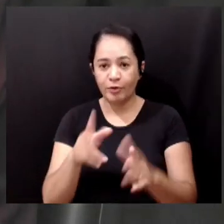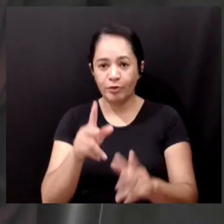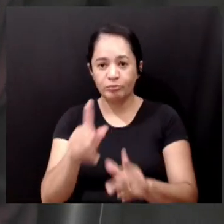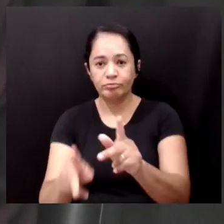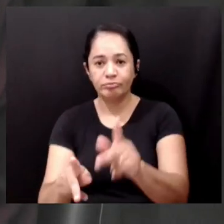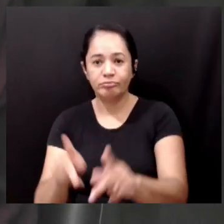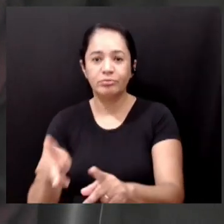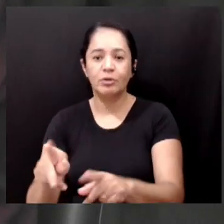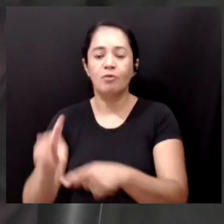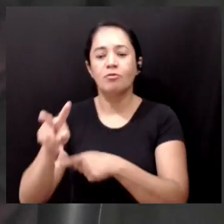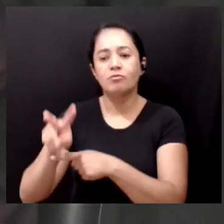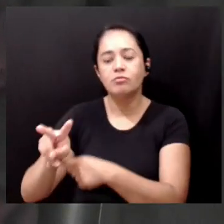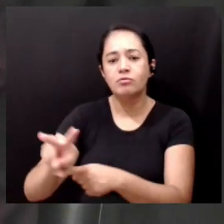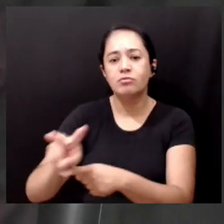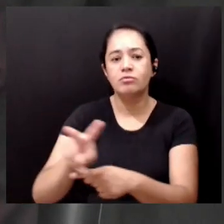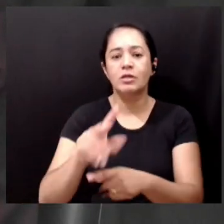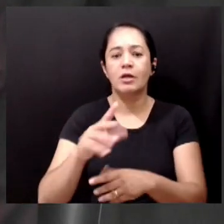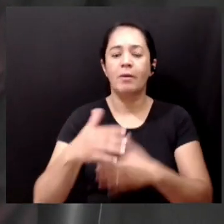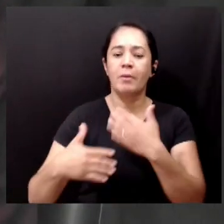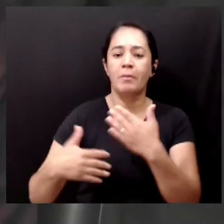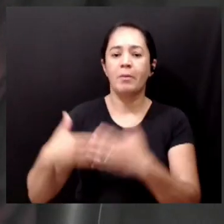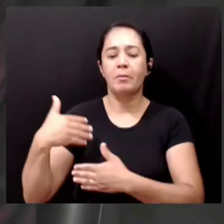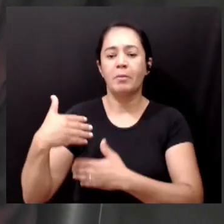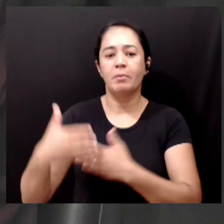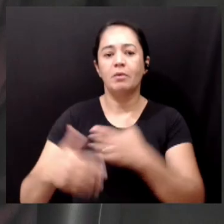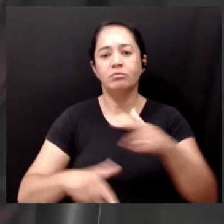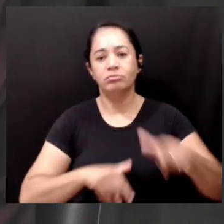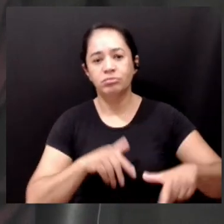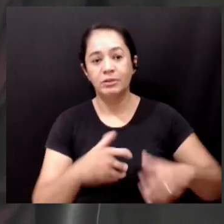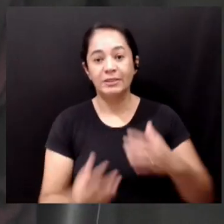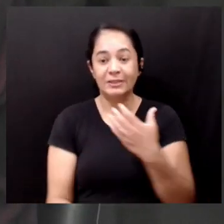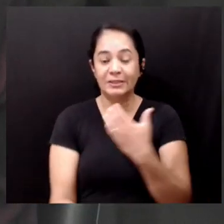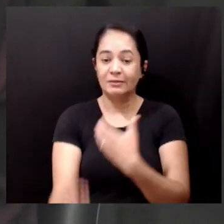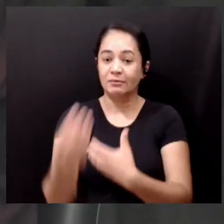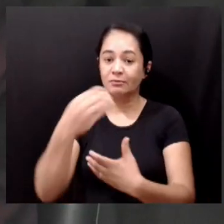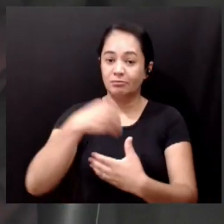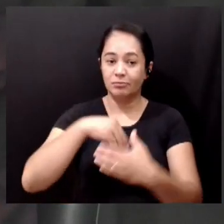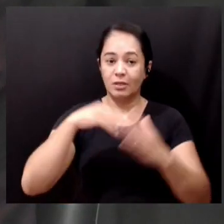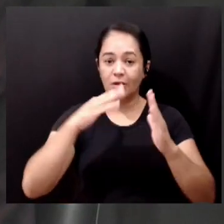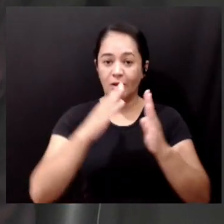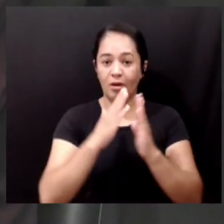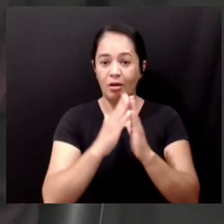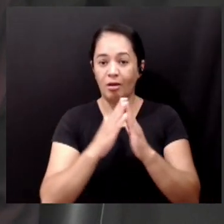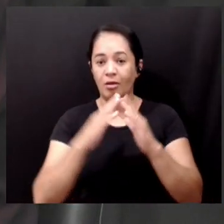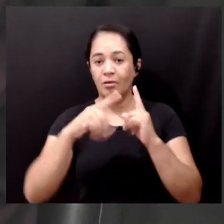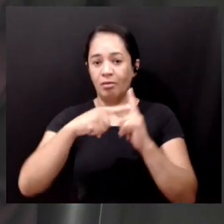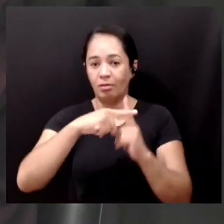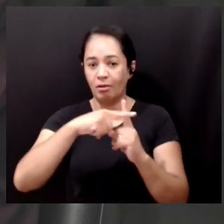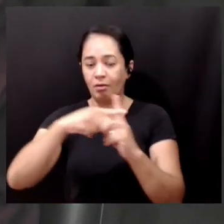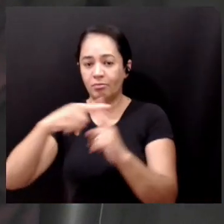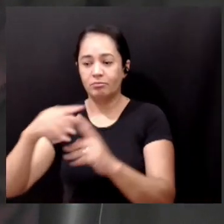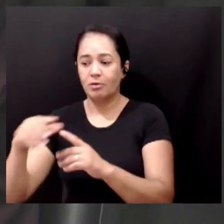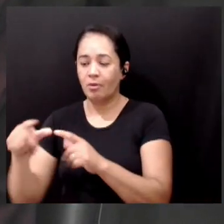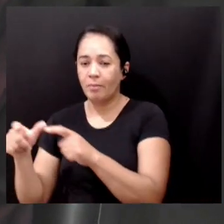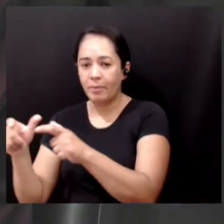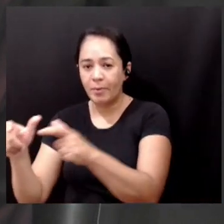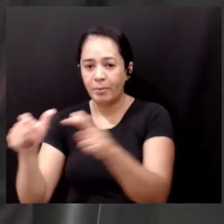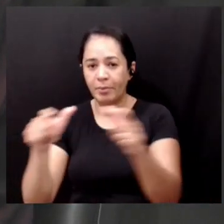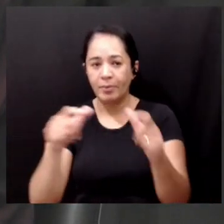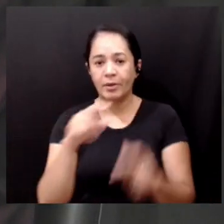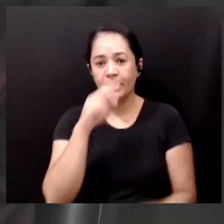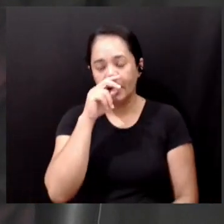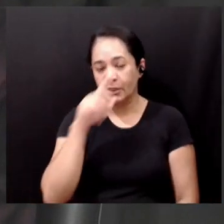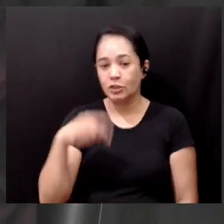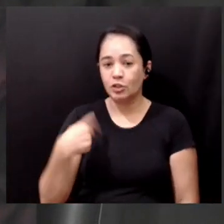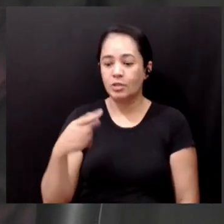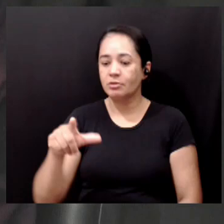gente, depois que faz todo esse trabalho, dentro das igrejas, dessas 160 igrejas, a gente estabelece uma liderança que